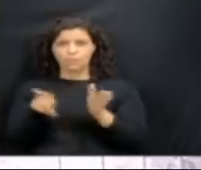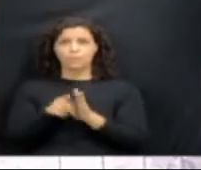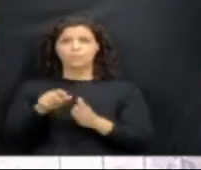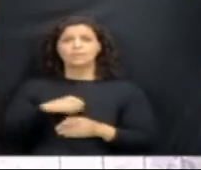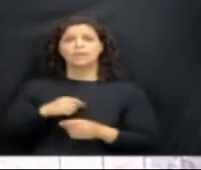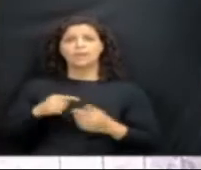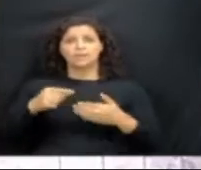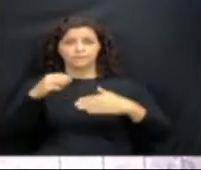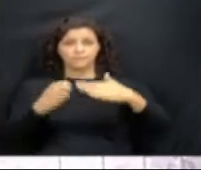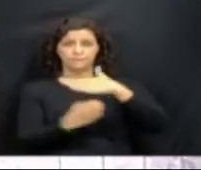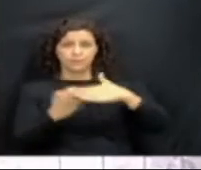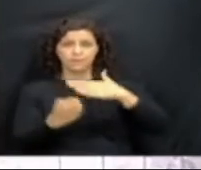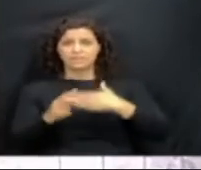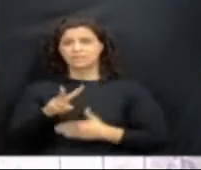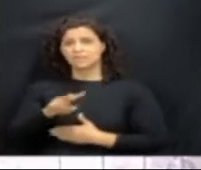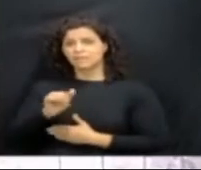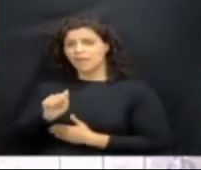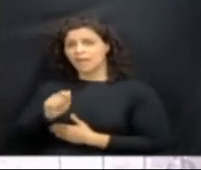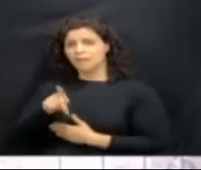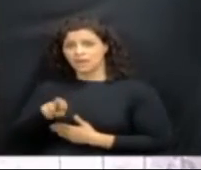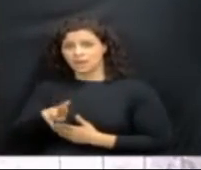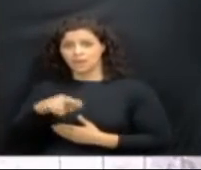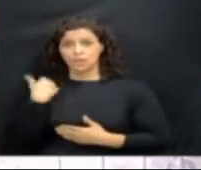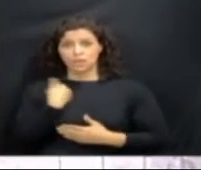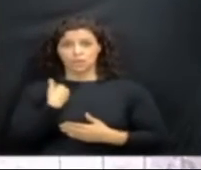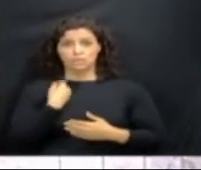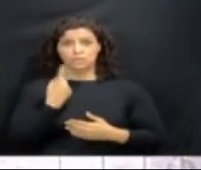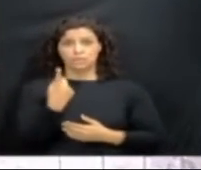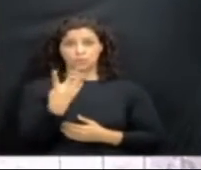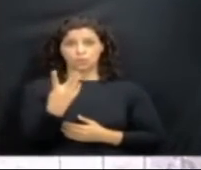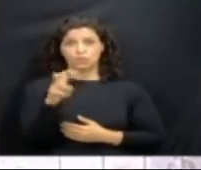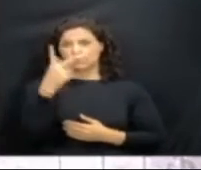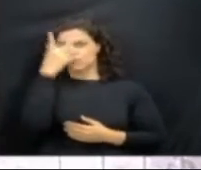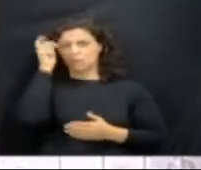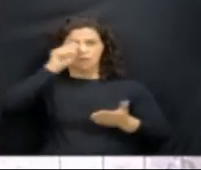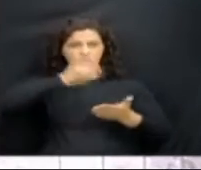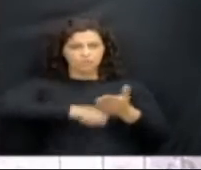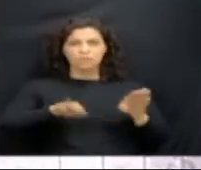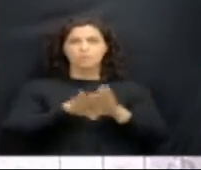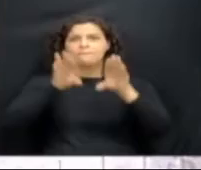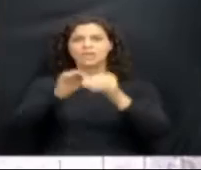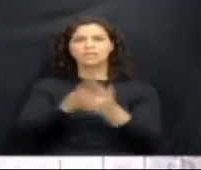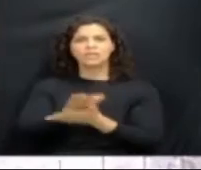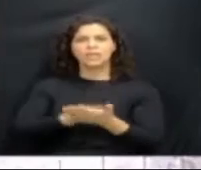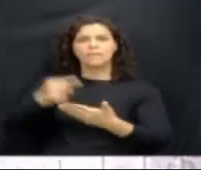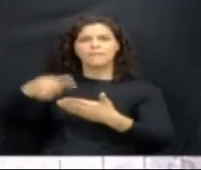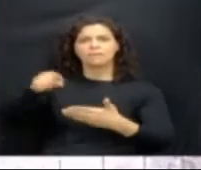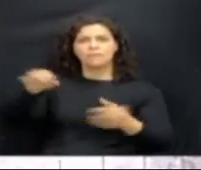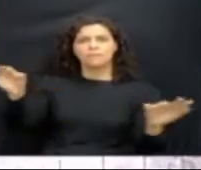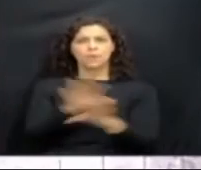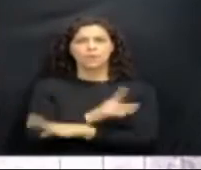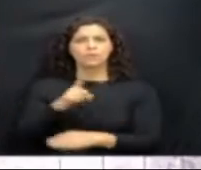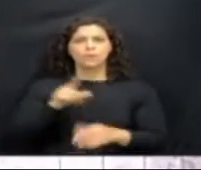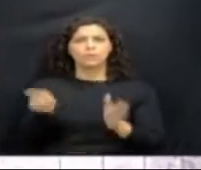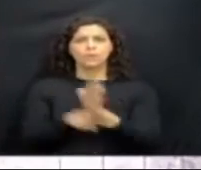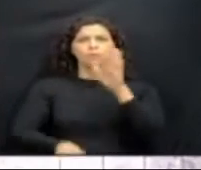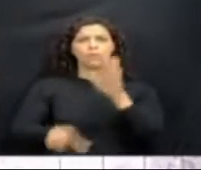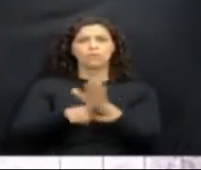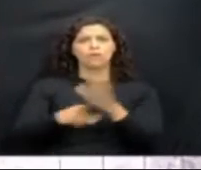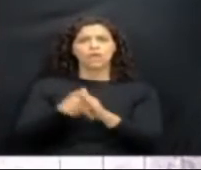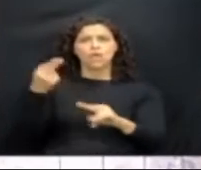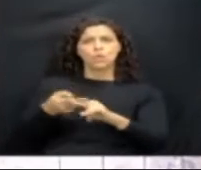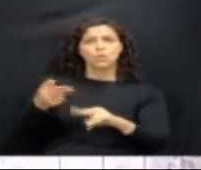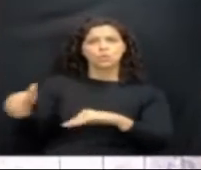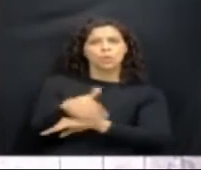par. A emenda que eu construí, assinada por 14 ou 15 aqui, é para que não mexa mais. Se resolva de vez, vire lei e eles possam